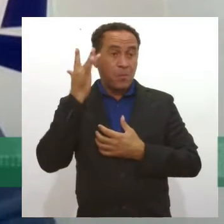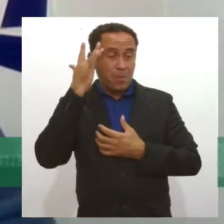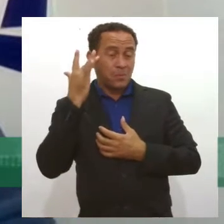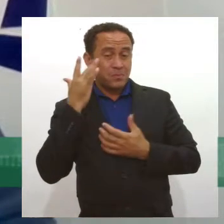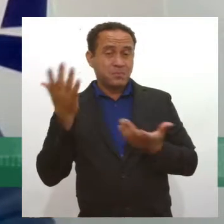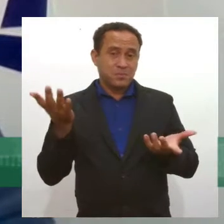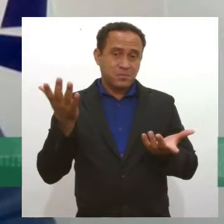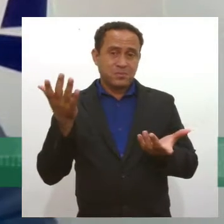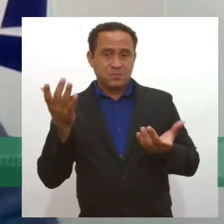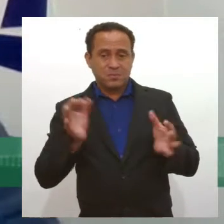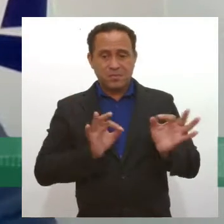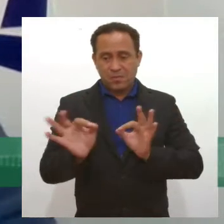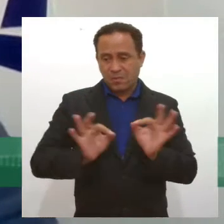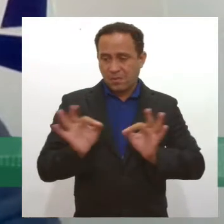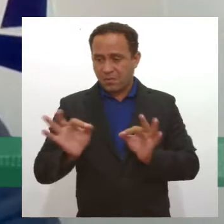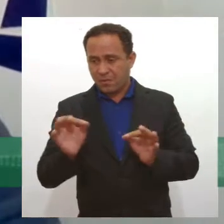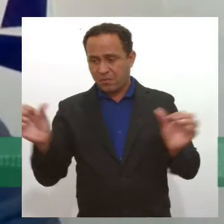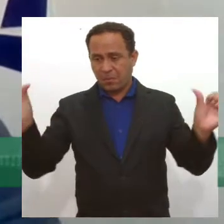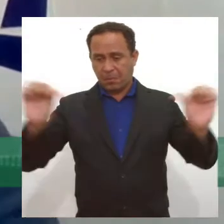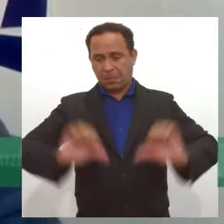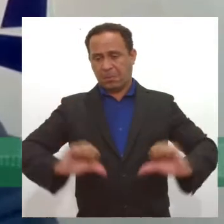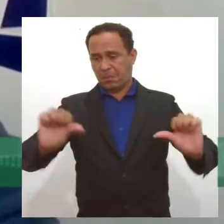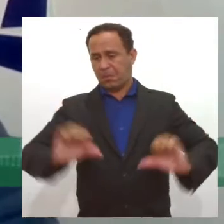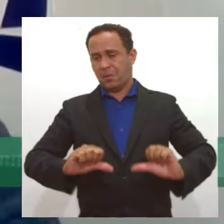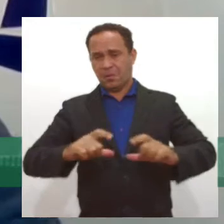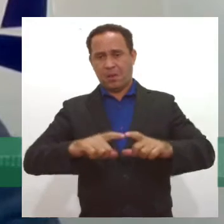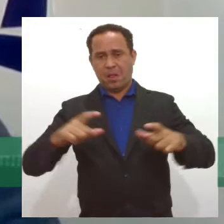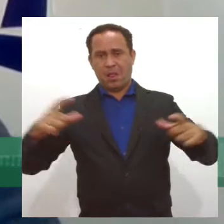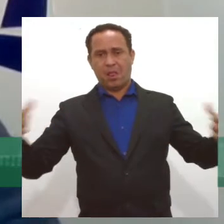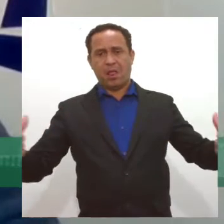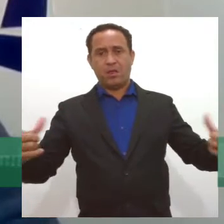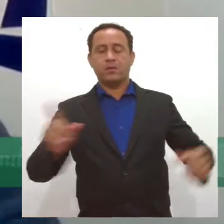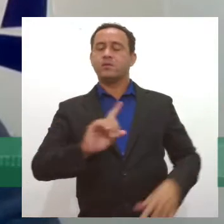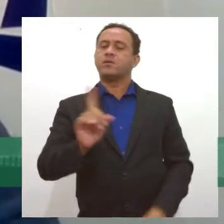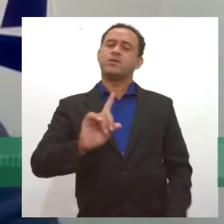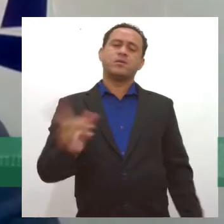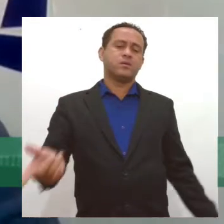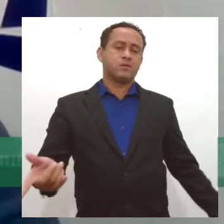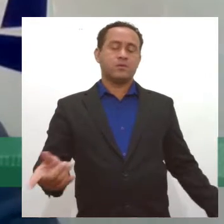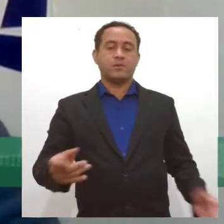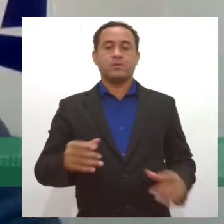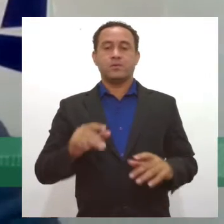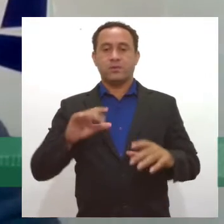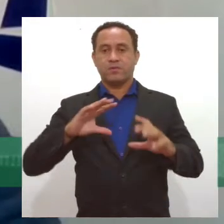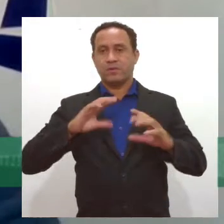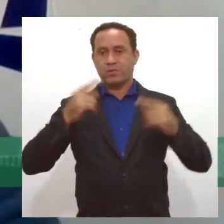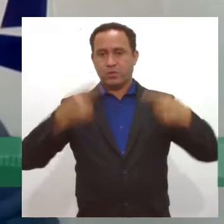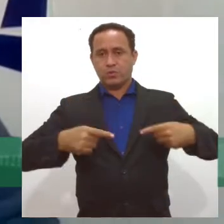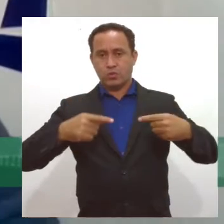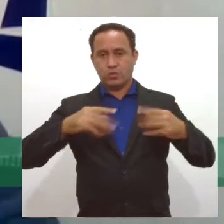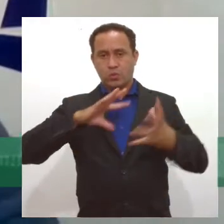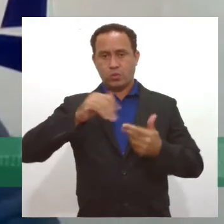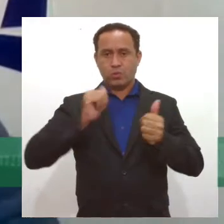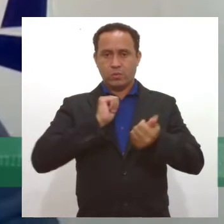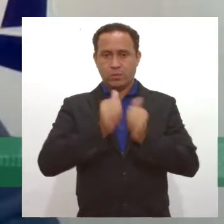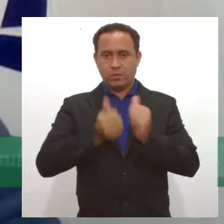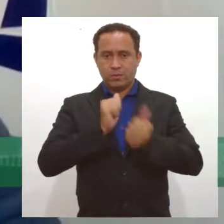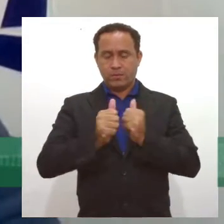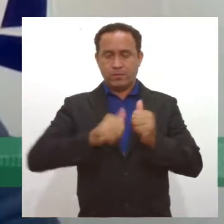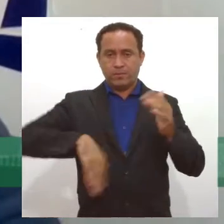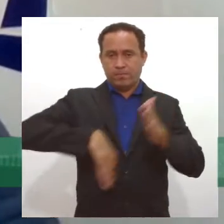vai regulamentar, as coisas vão piorar, né? Se a gente estivesse falando hoje de uma Copa do Mundo, né, onde o nosso país, que